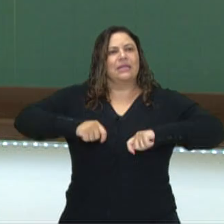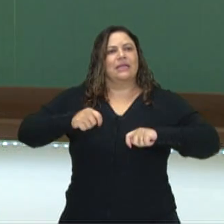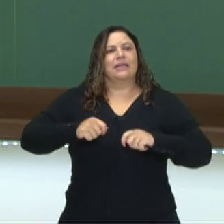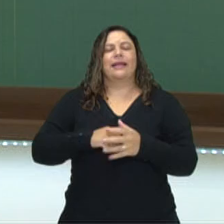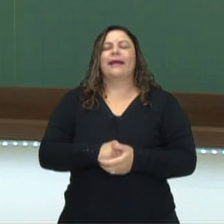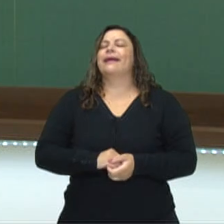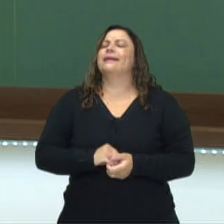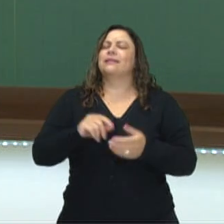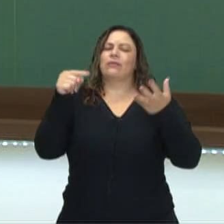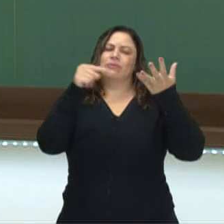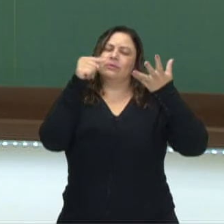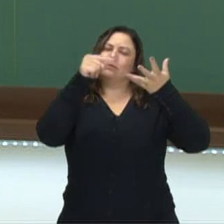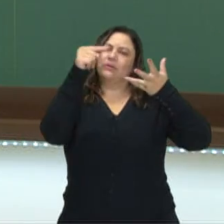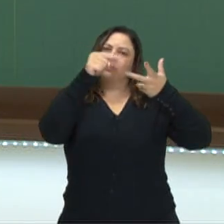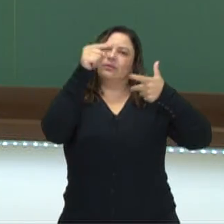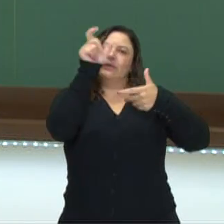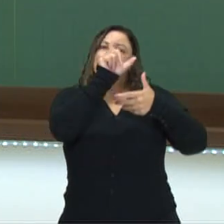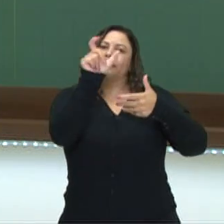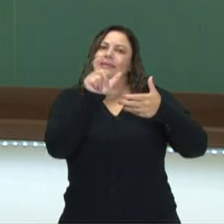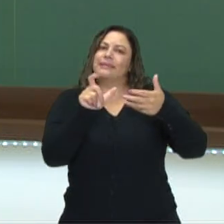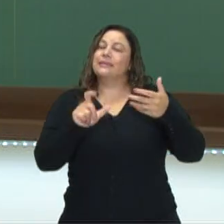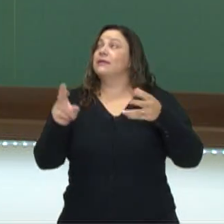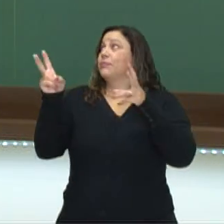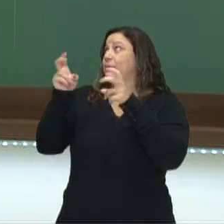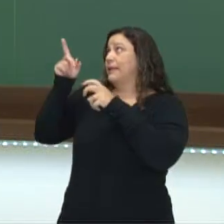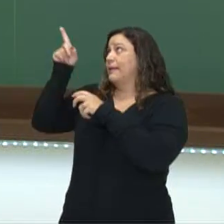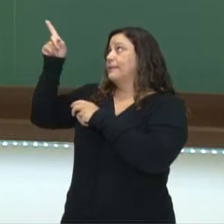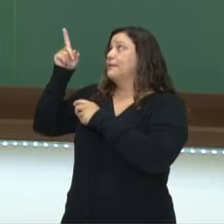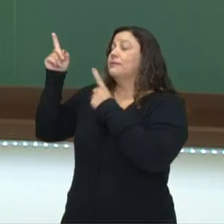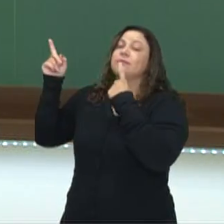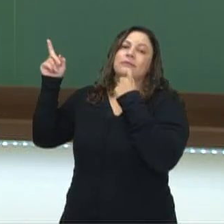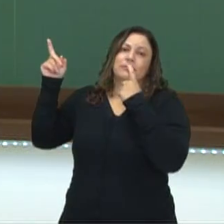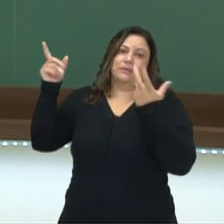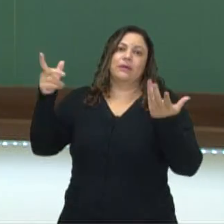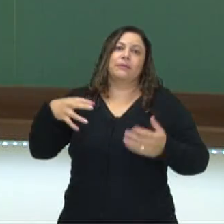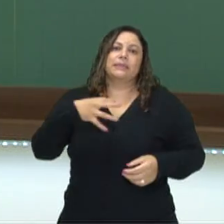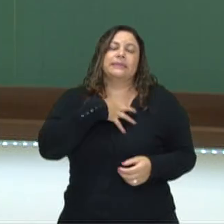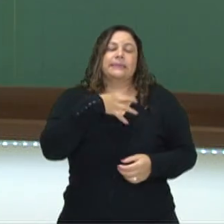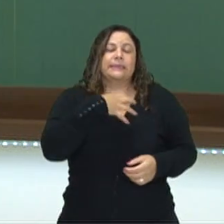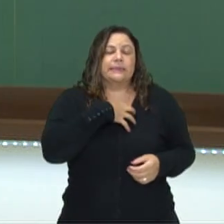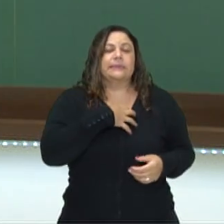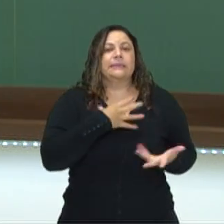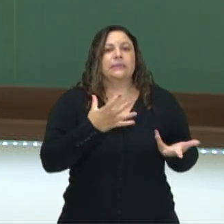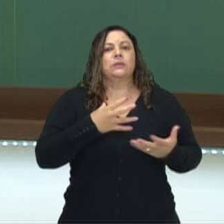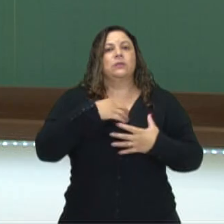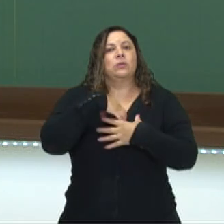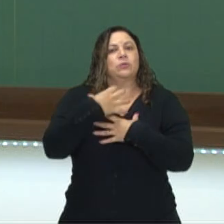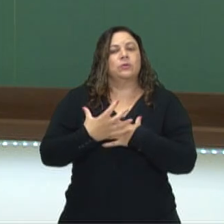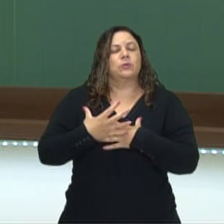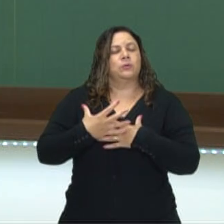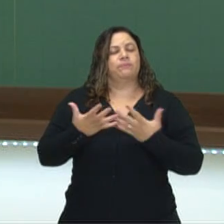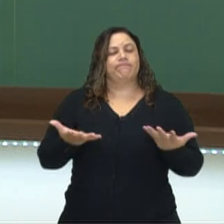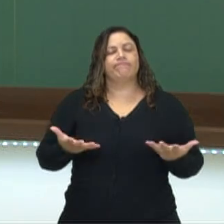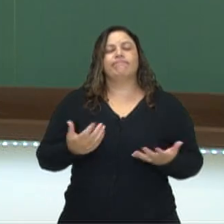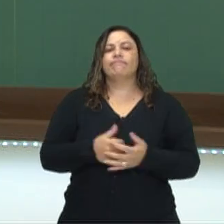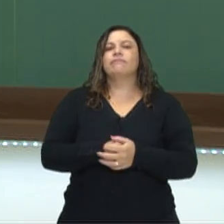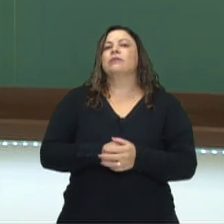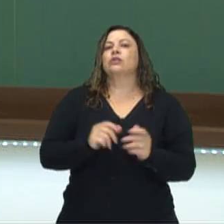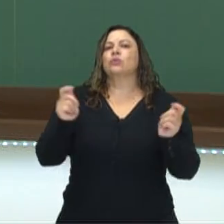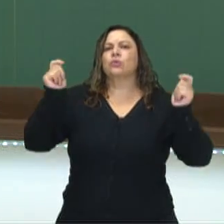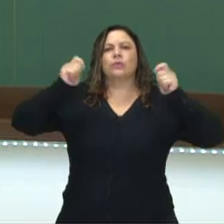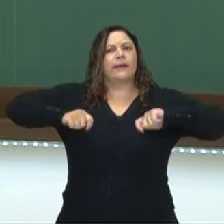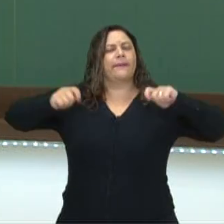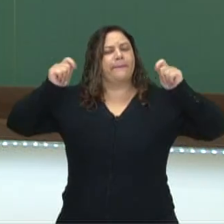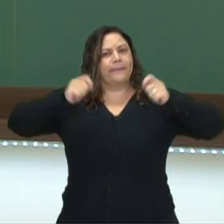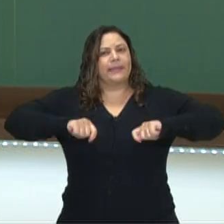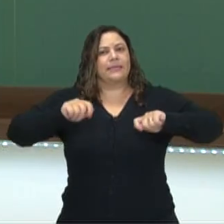Então, todas essas palavras aí representam situações ou atos, conceitos relacionados à